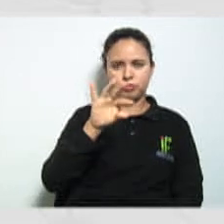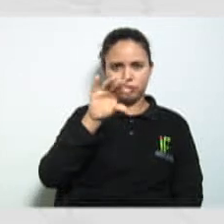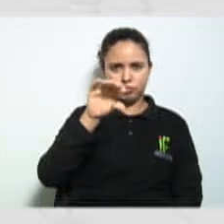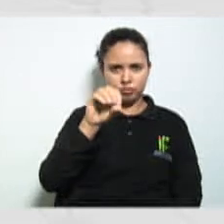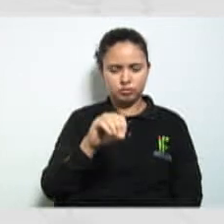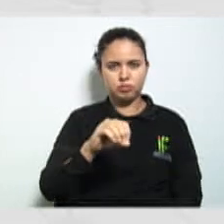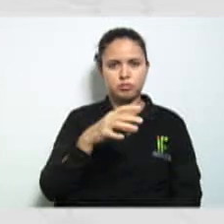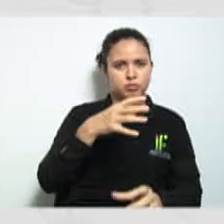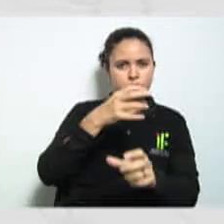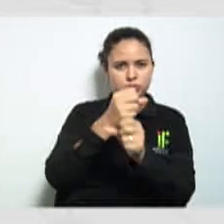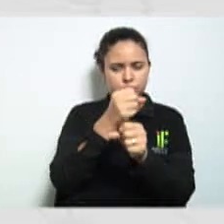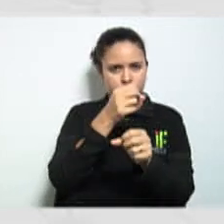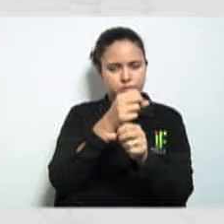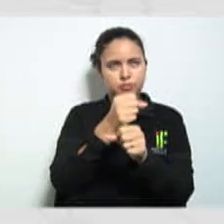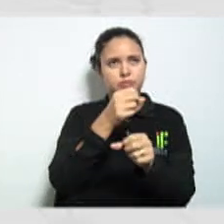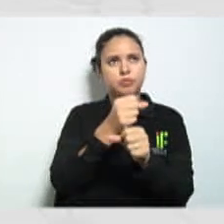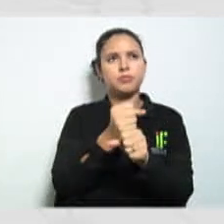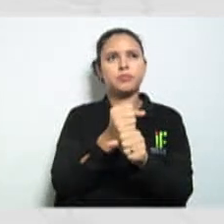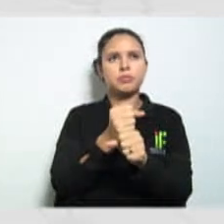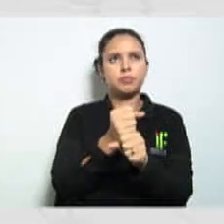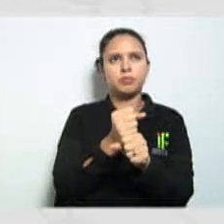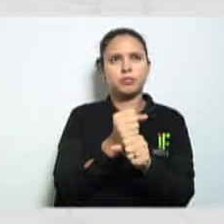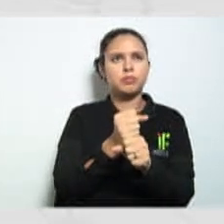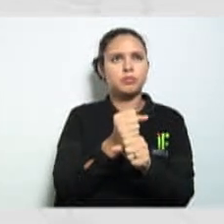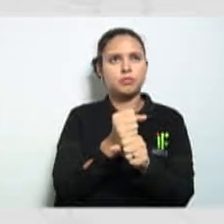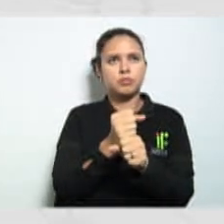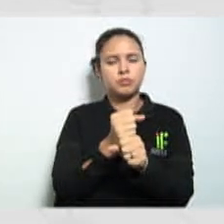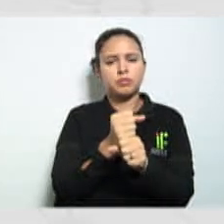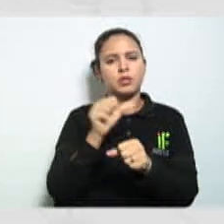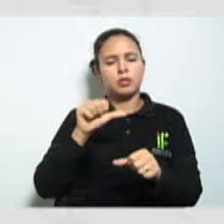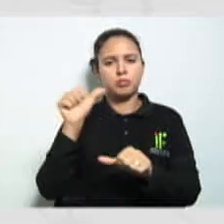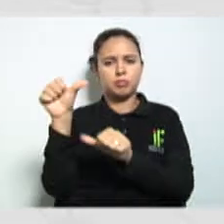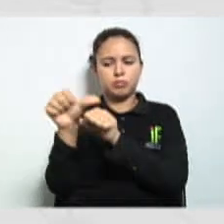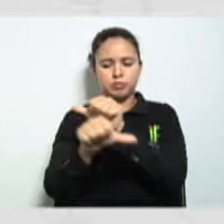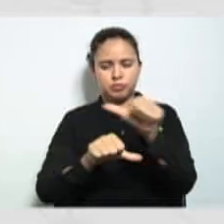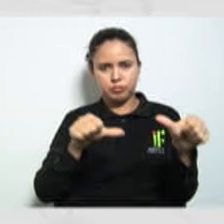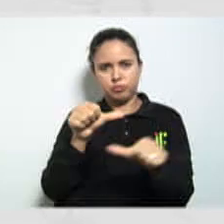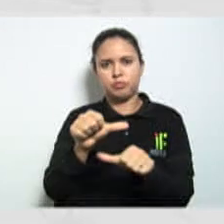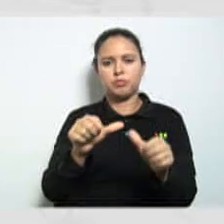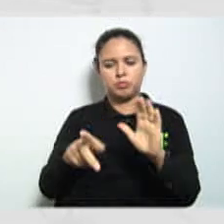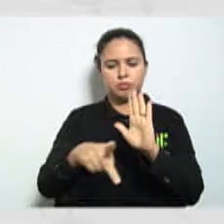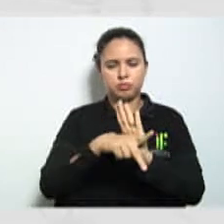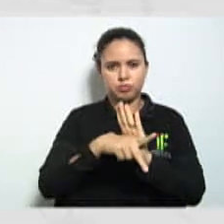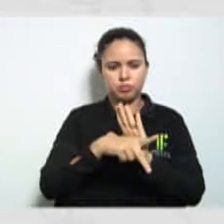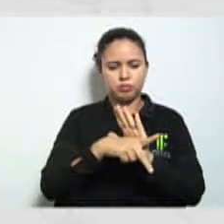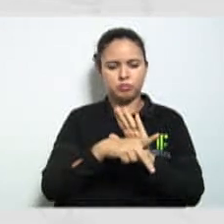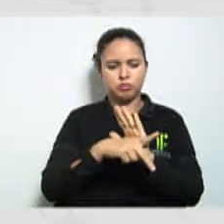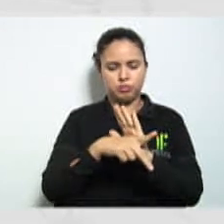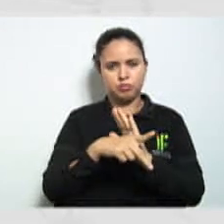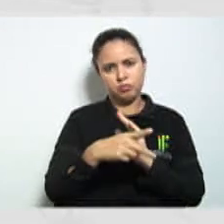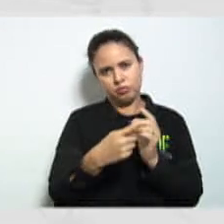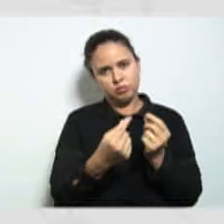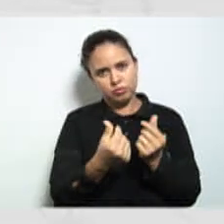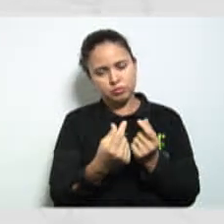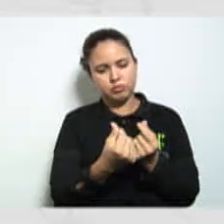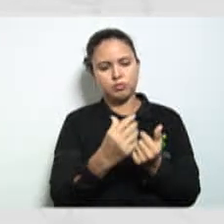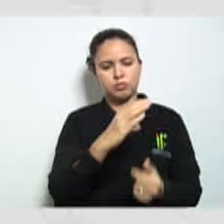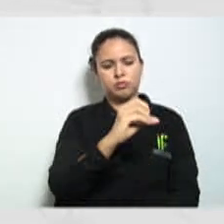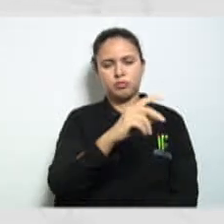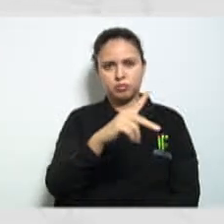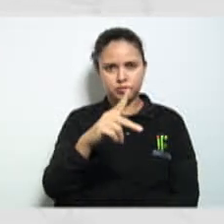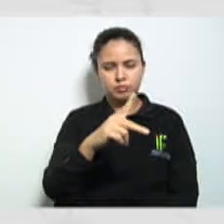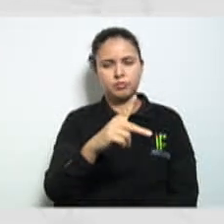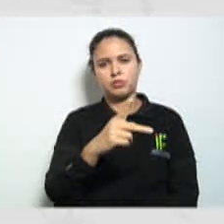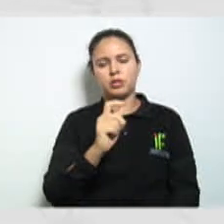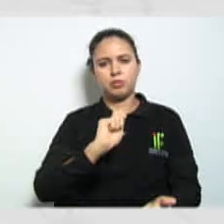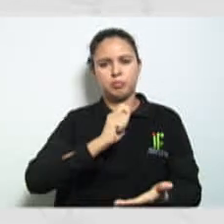contábil. Fato contábil altera o patrimônio da cooperativa. Então, pagamento de